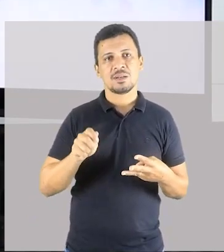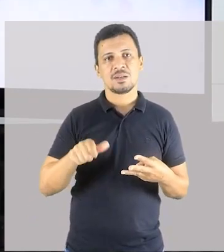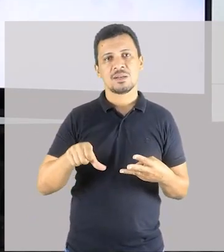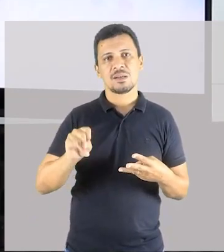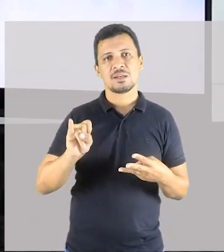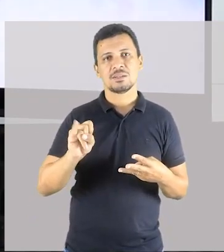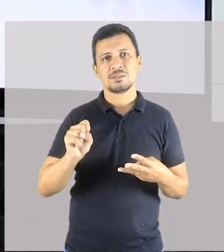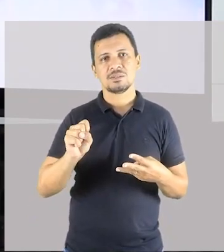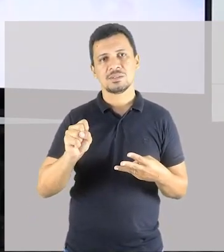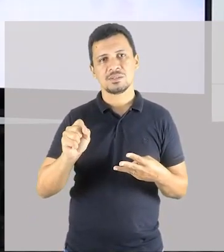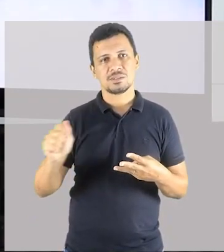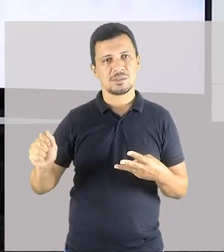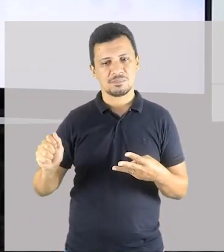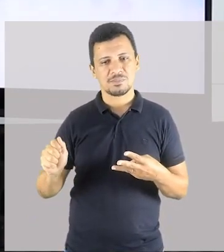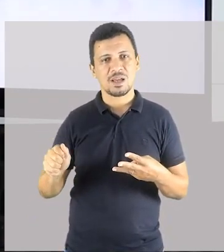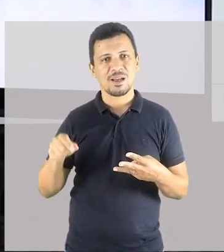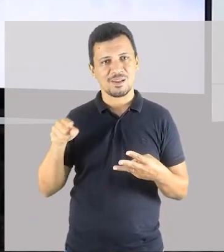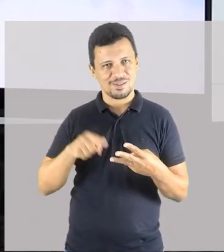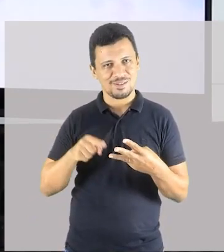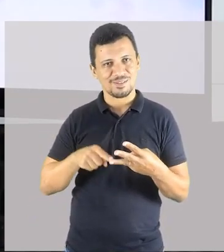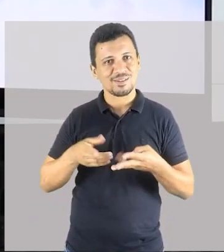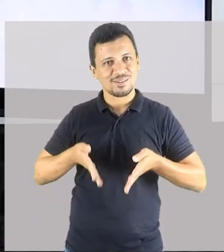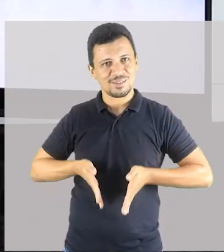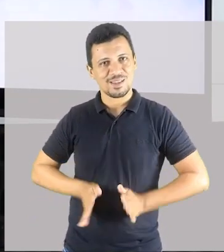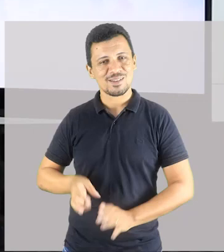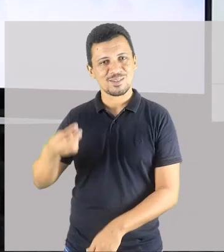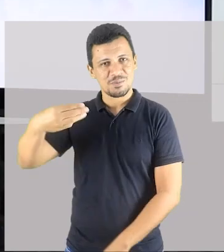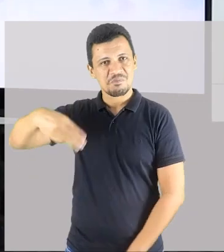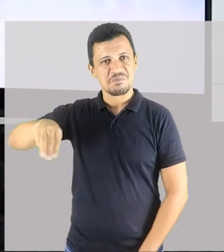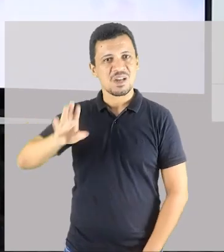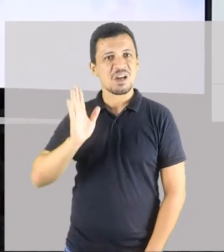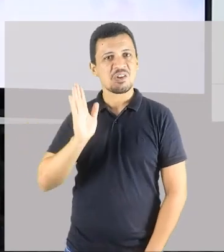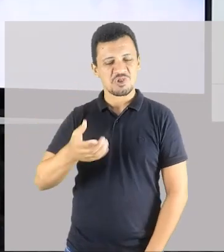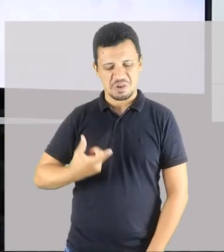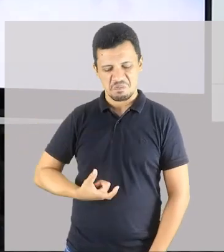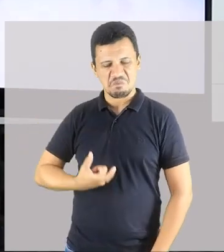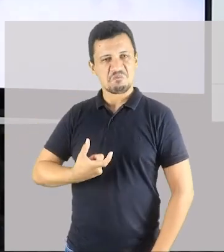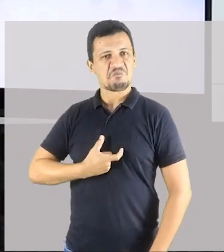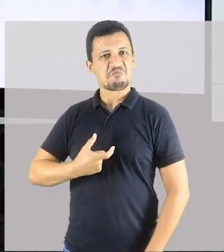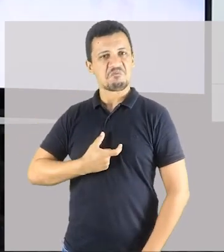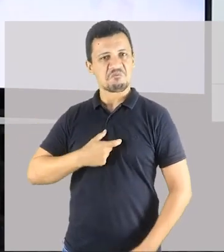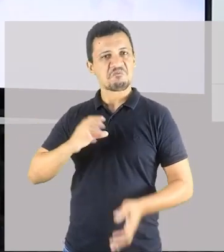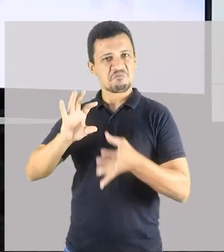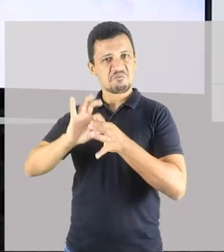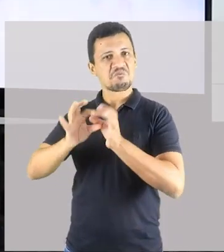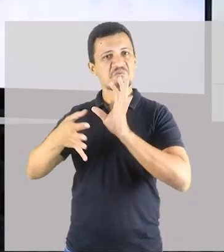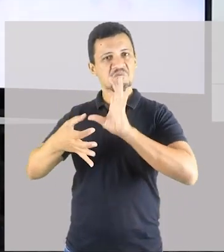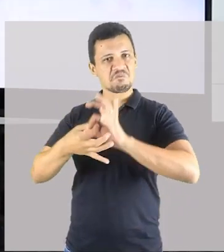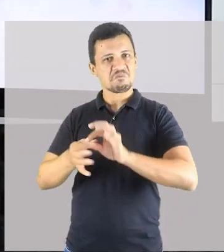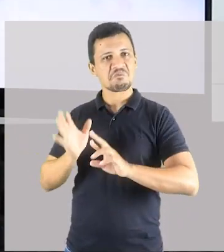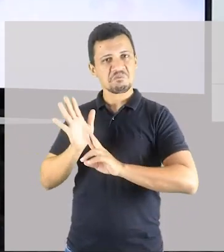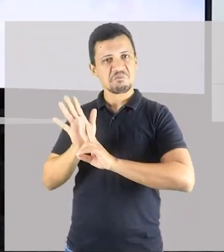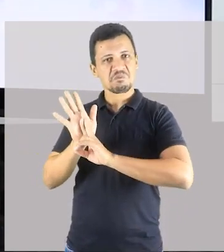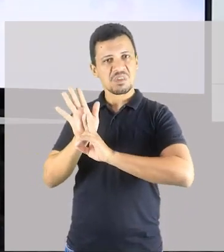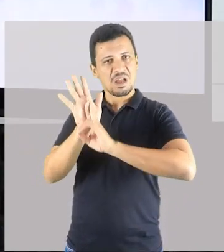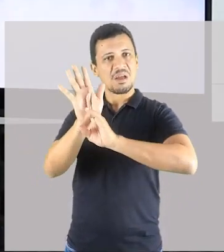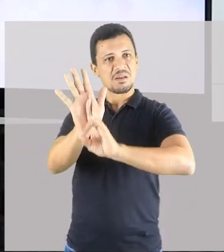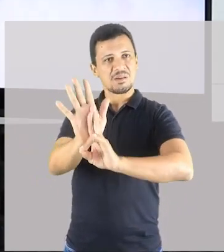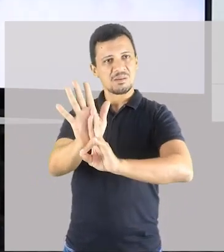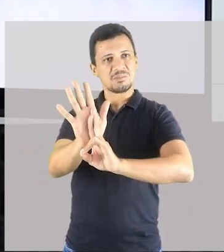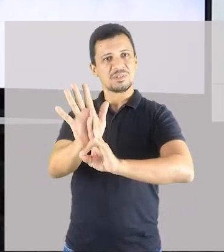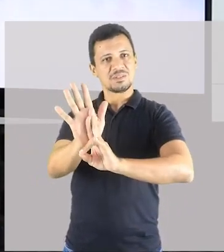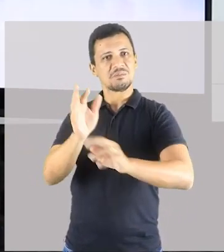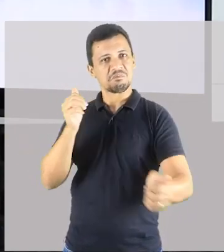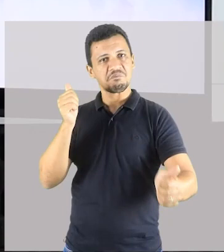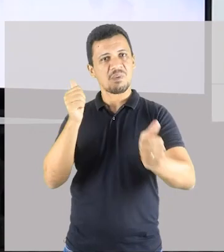Raíssa Leal, que é maranhense, né? E já foi medalhista olímpica e representa